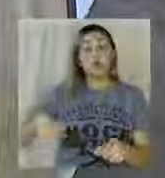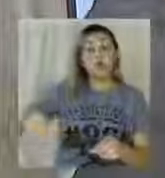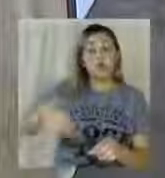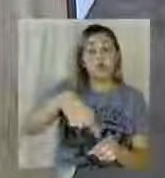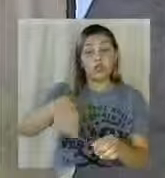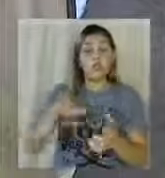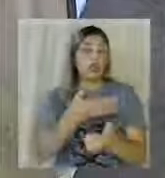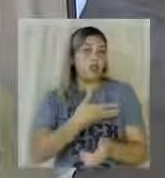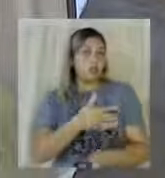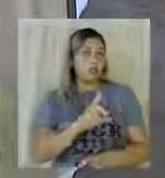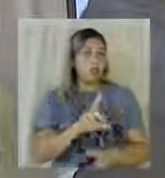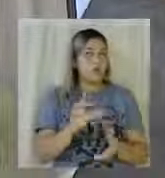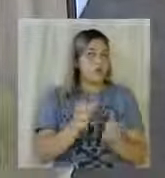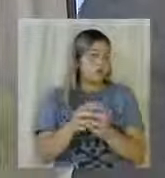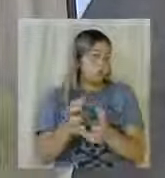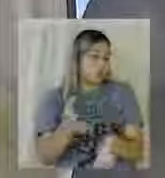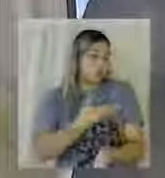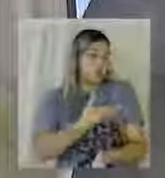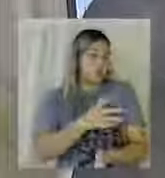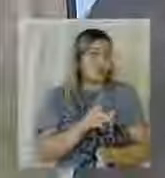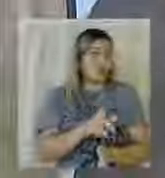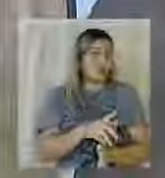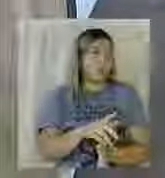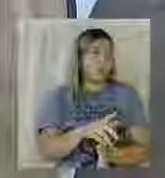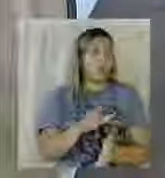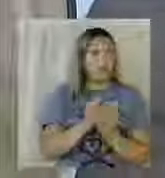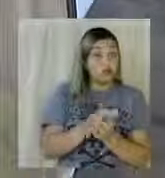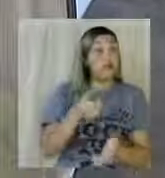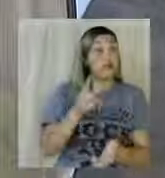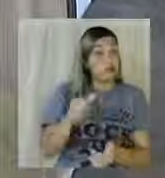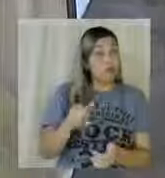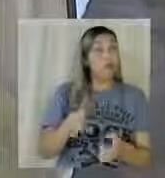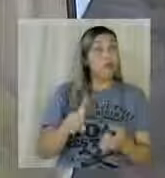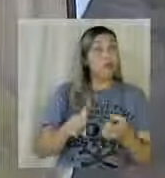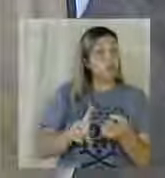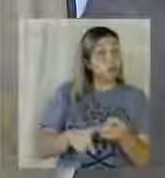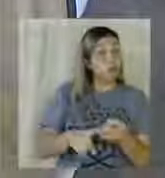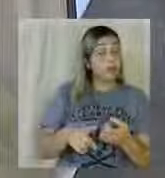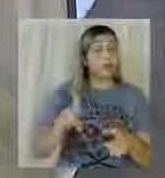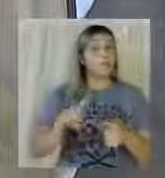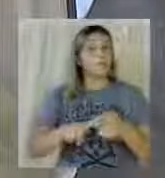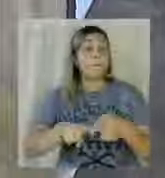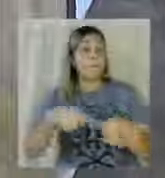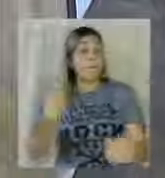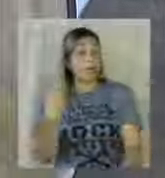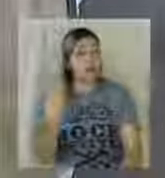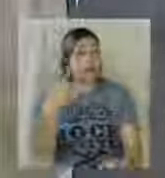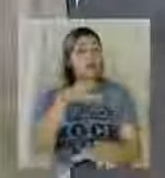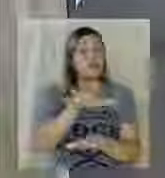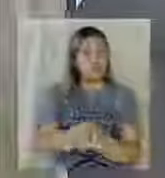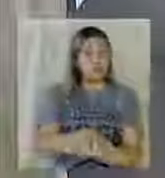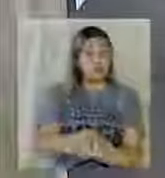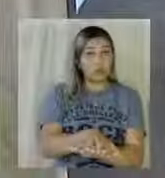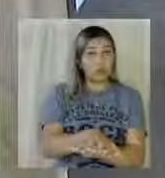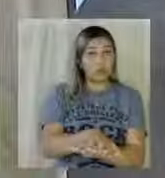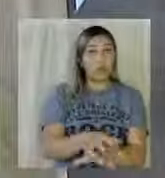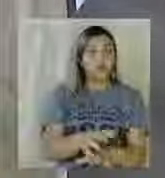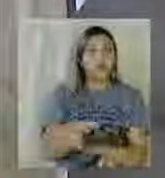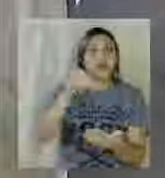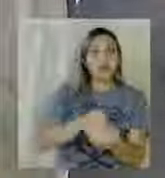em pracinhas, isso faz parte também. Mas quando a gente fala de inclusão dentro da esfera ou